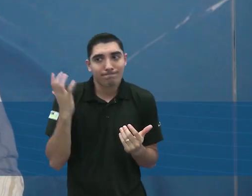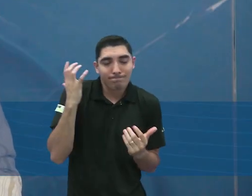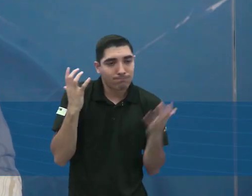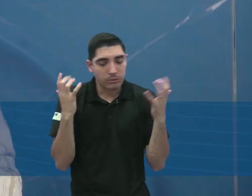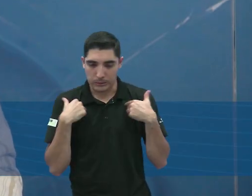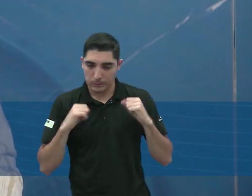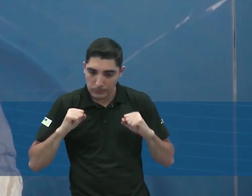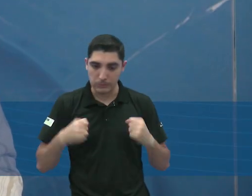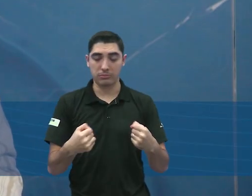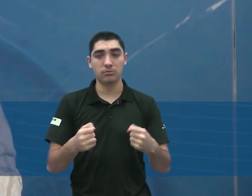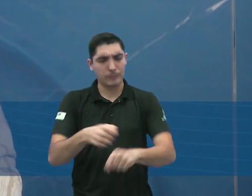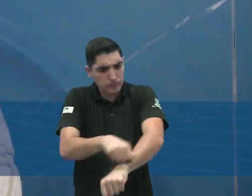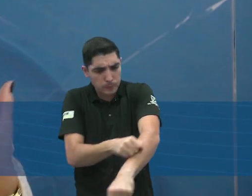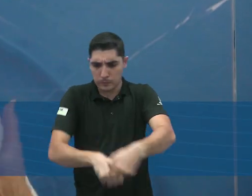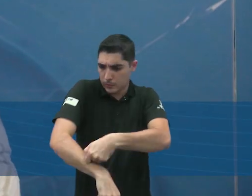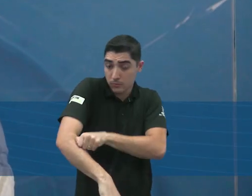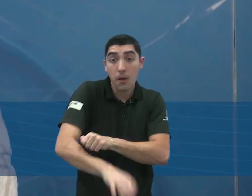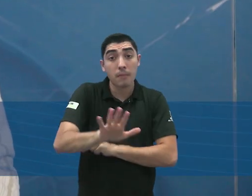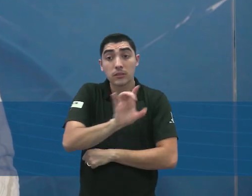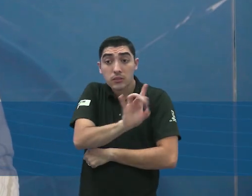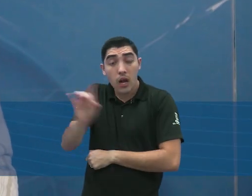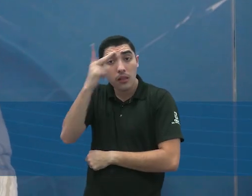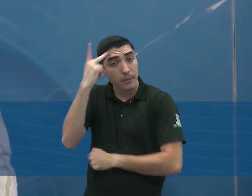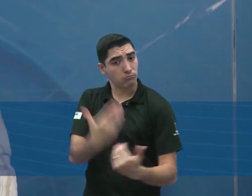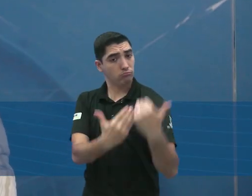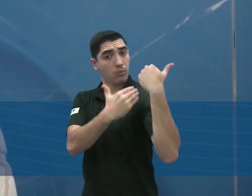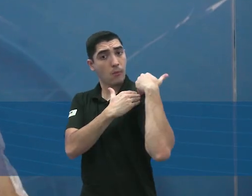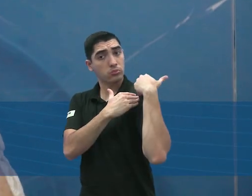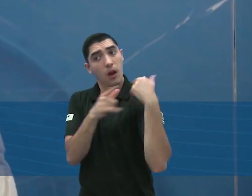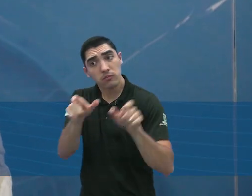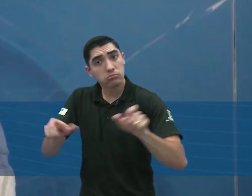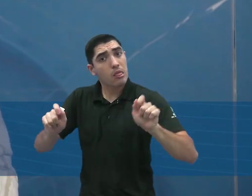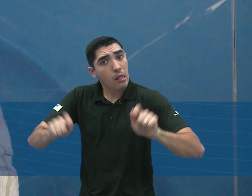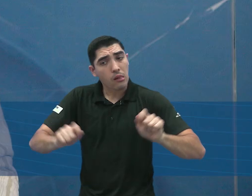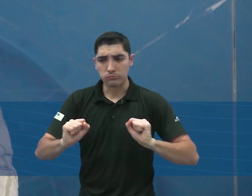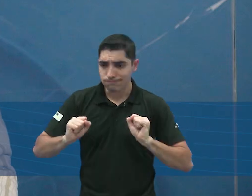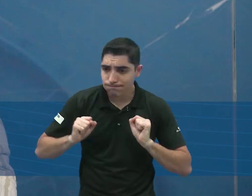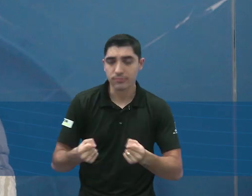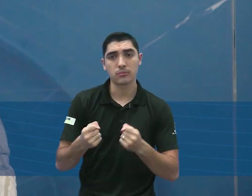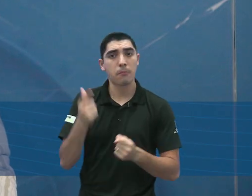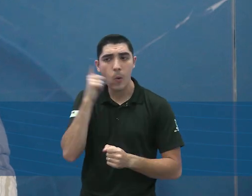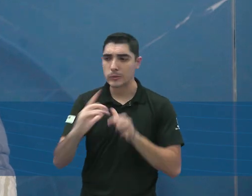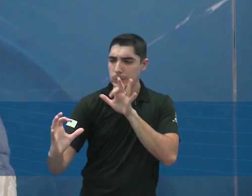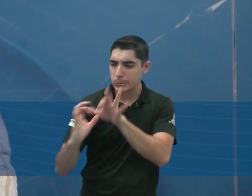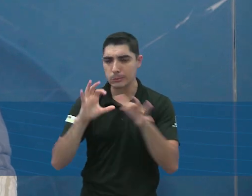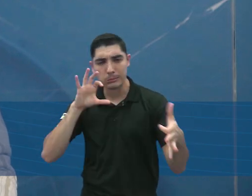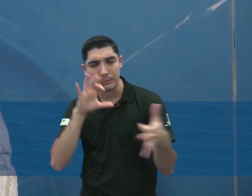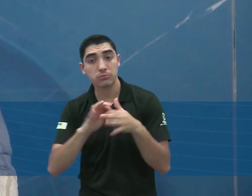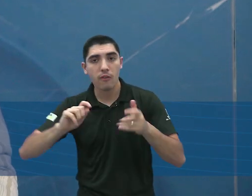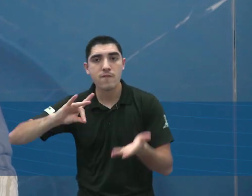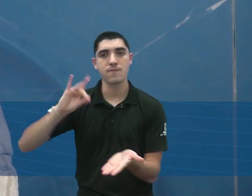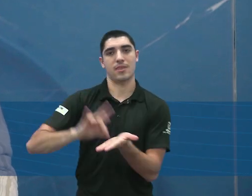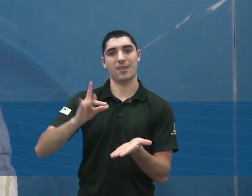o quanto essas pessoas, né, são ali responsáveis por criar esses vínculos que eles sejam sólidos e verdadeiros, né?